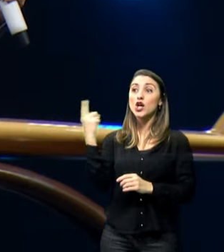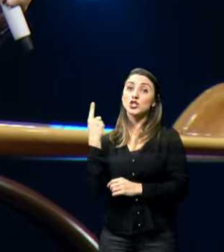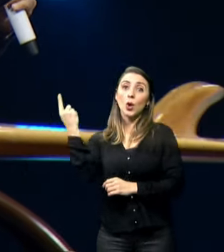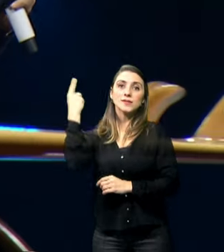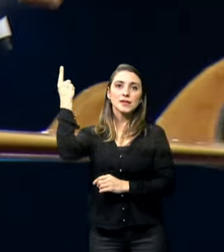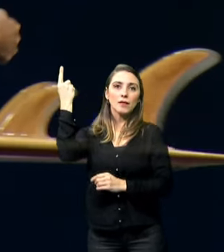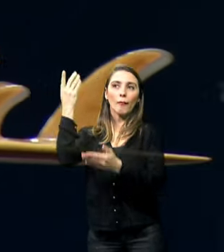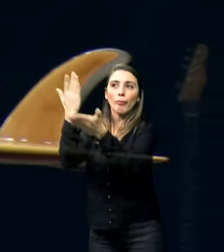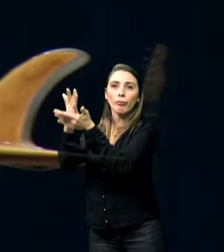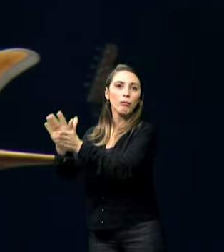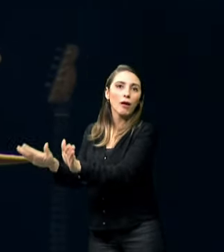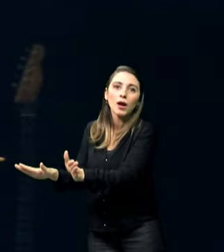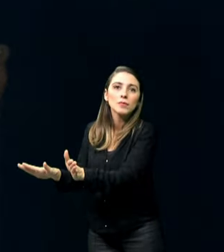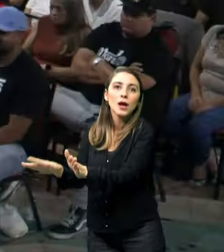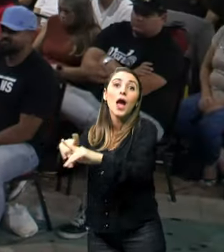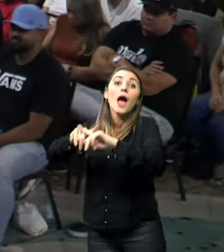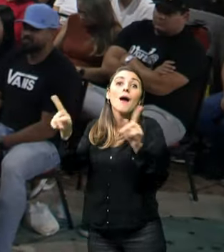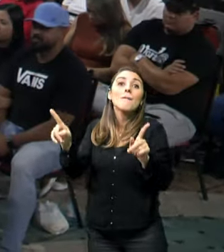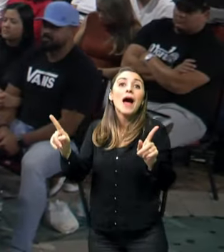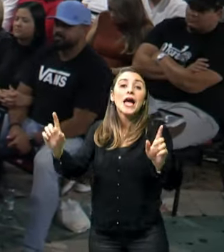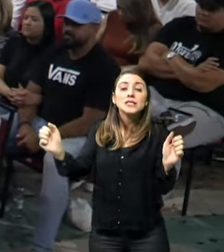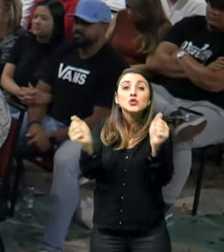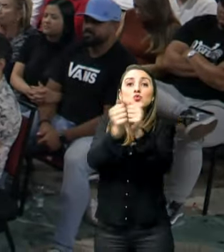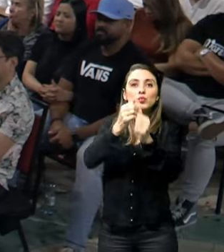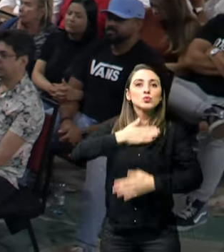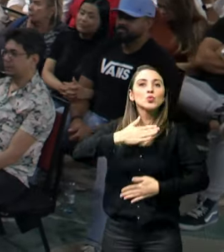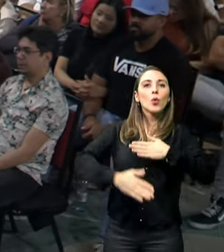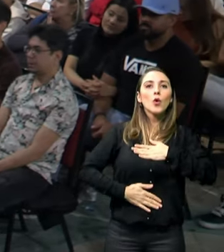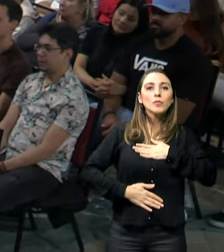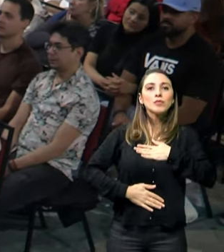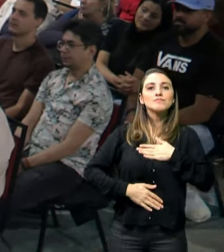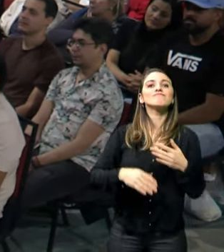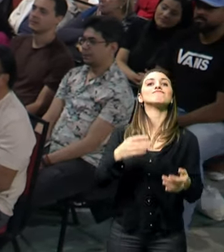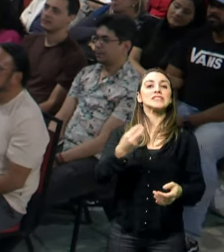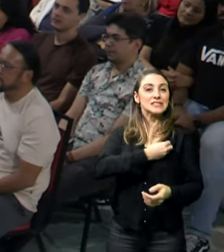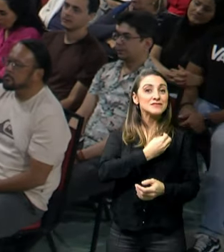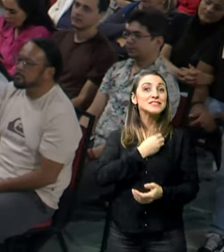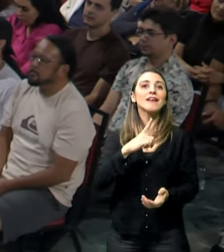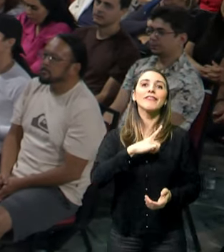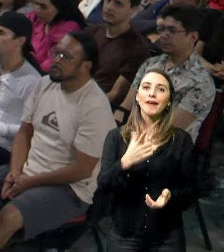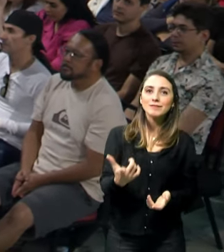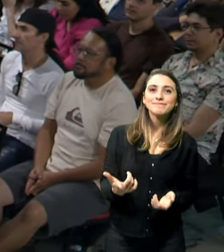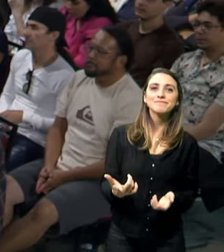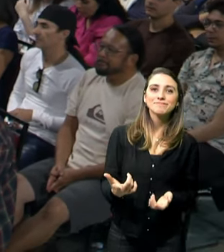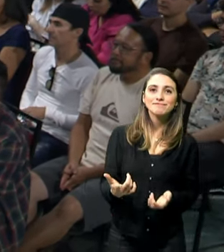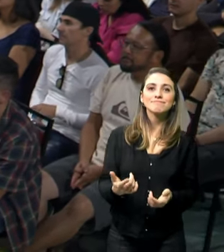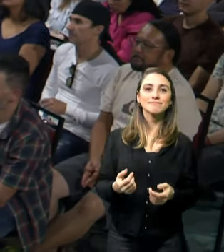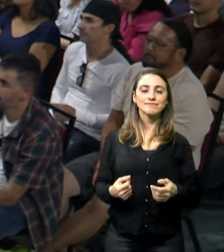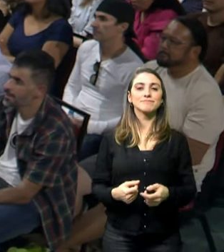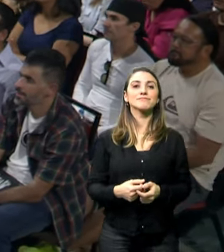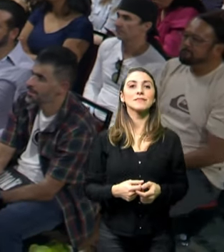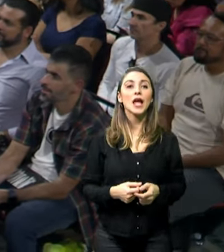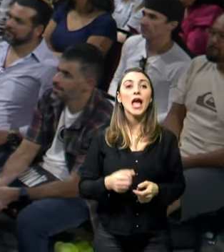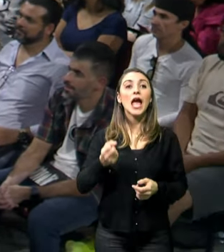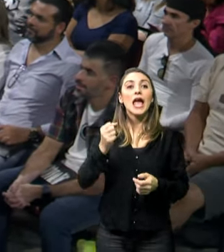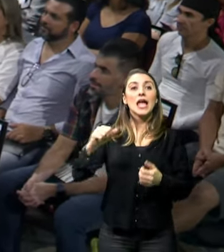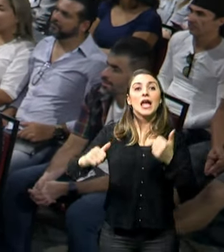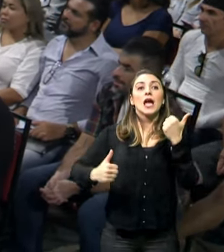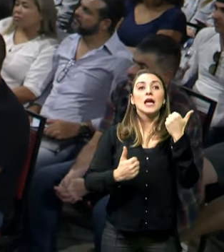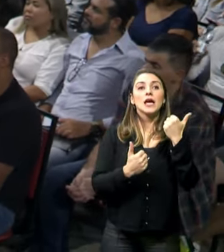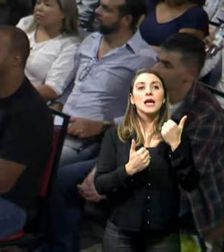que tem hora de transplante, tirar o órgão, um membro de um corpo para